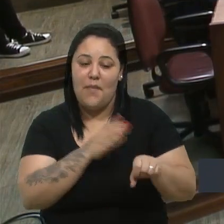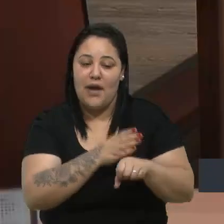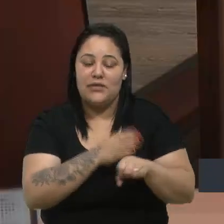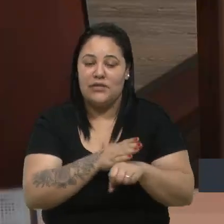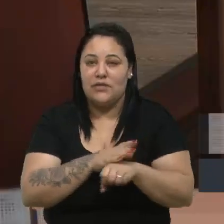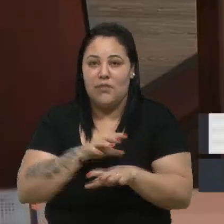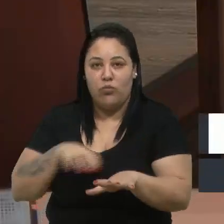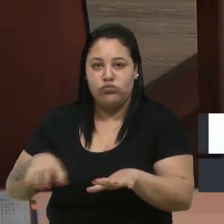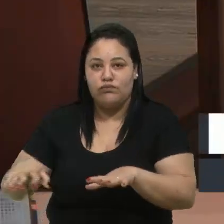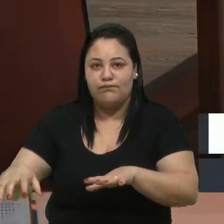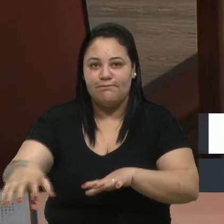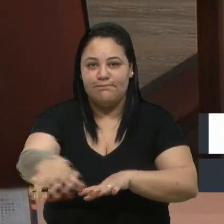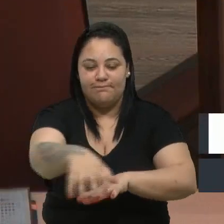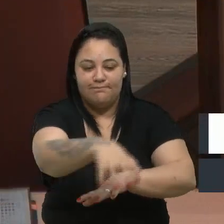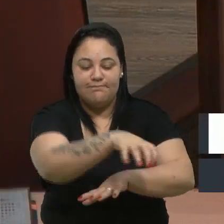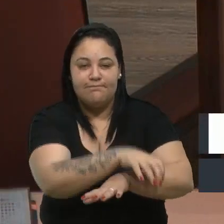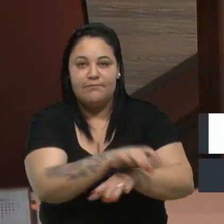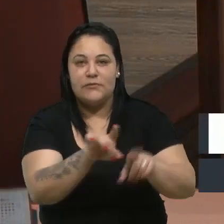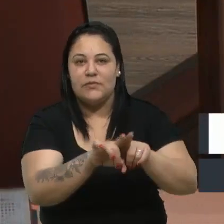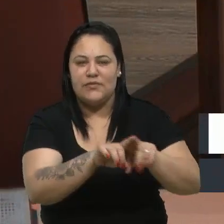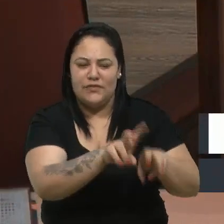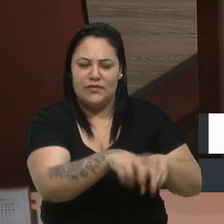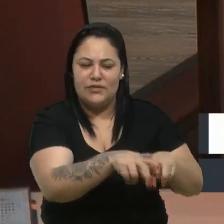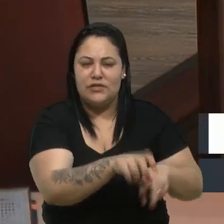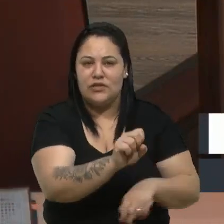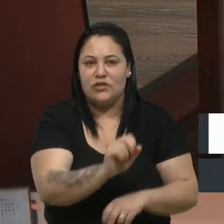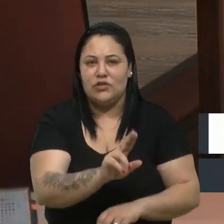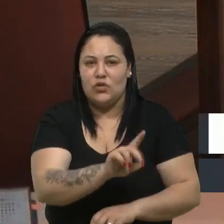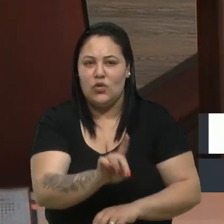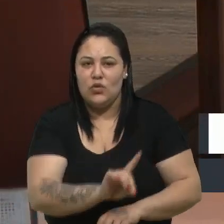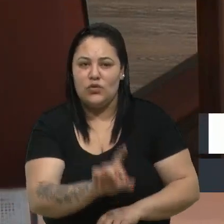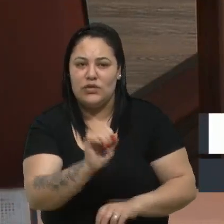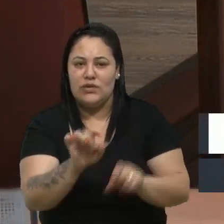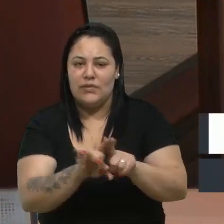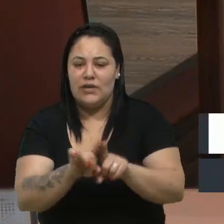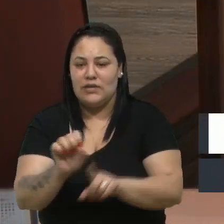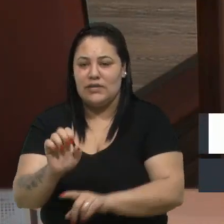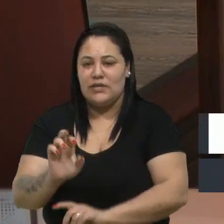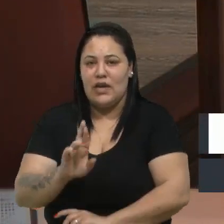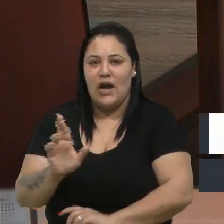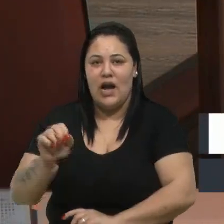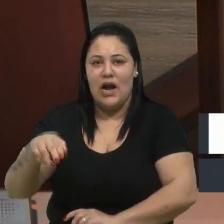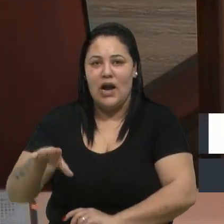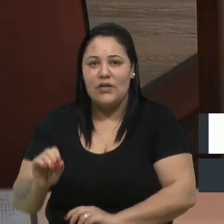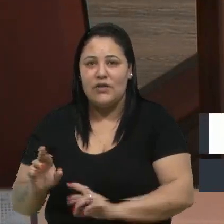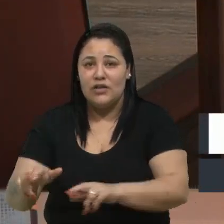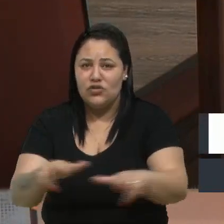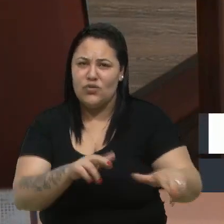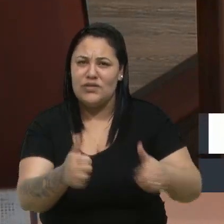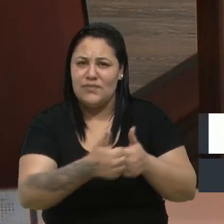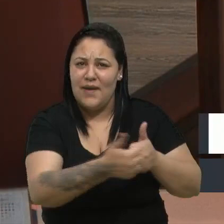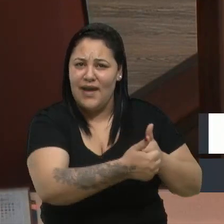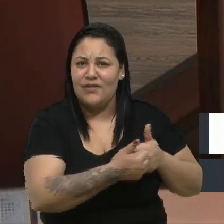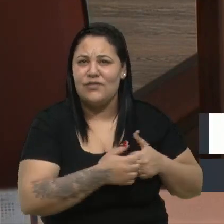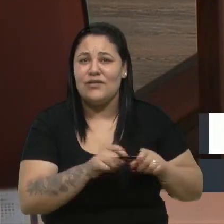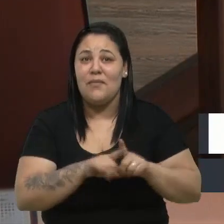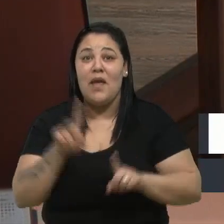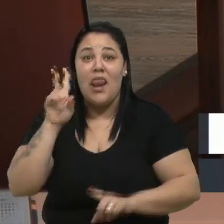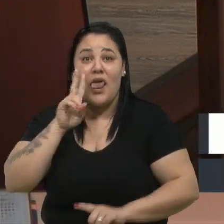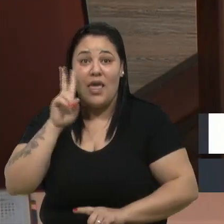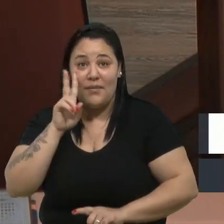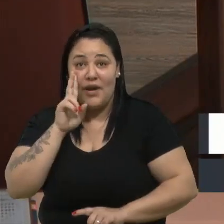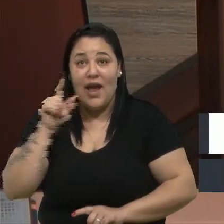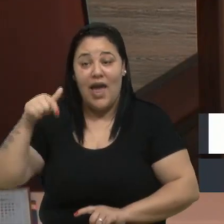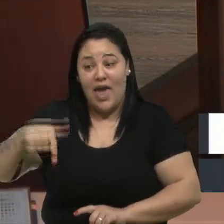arredores, Fazenda Souza, Serrano, as regiões próximas. E também lembrar, né, que no início